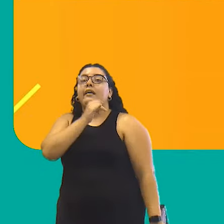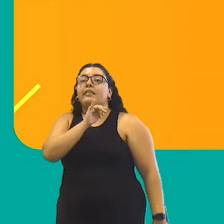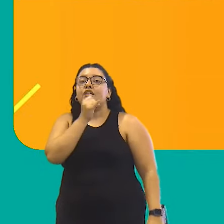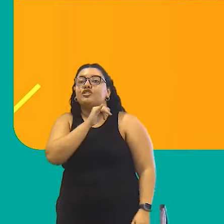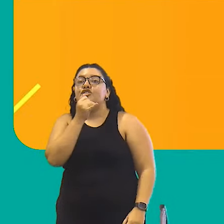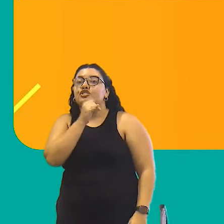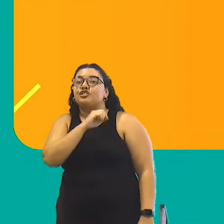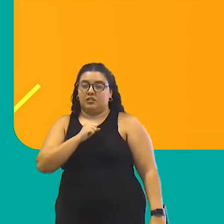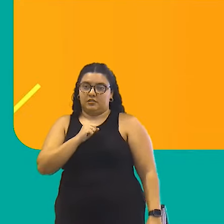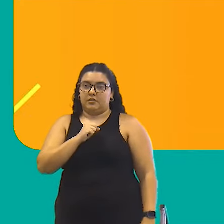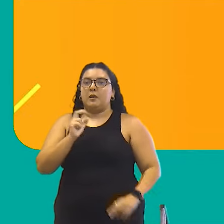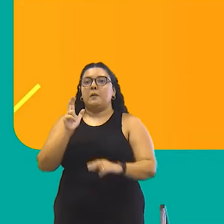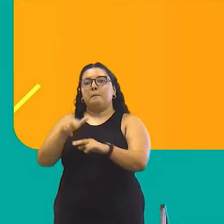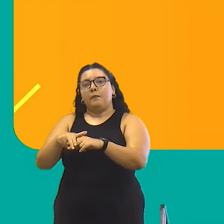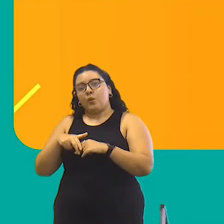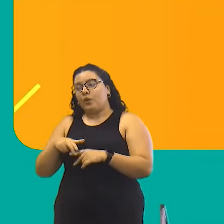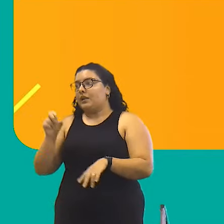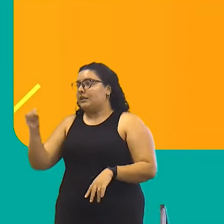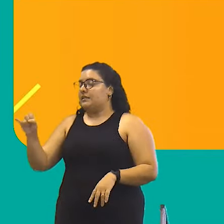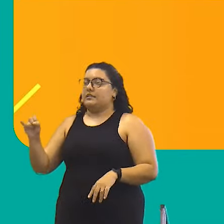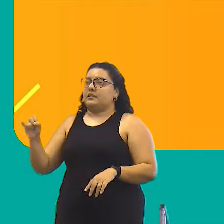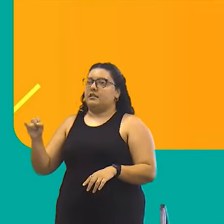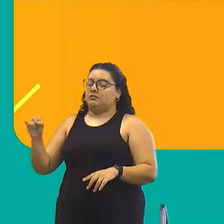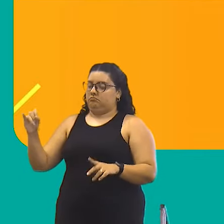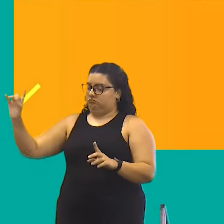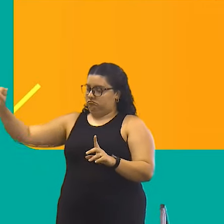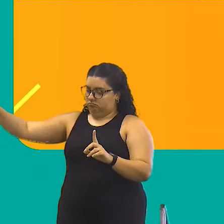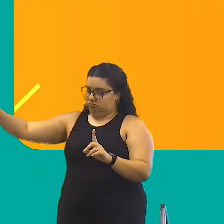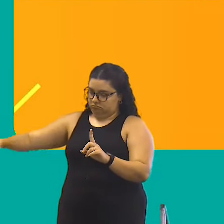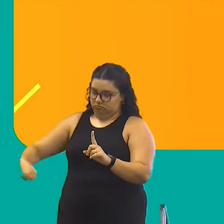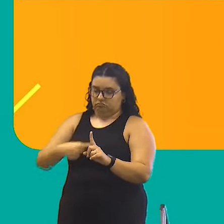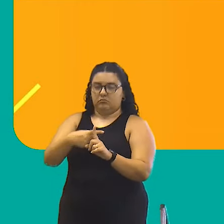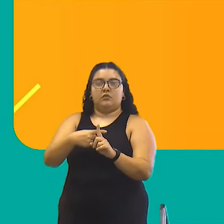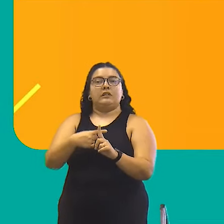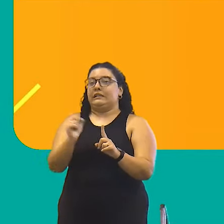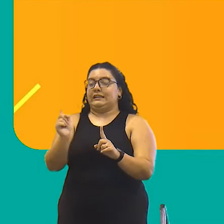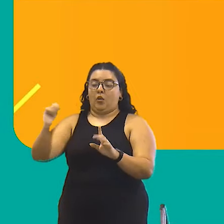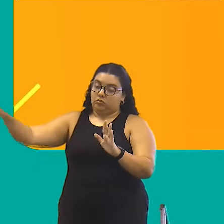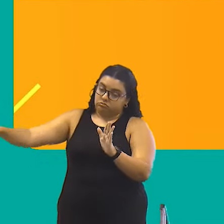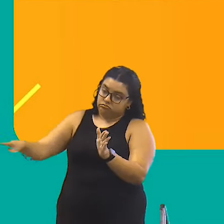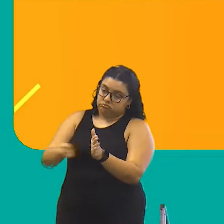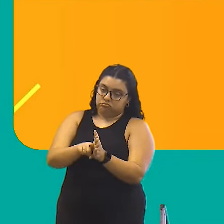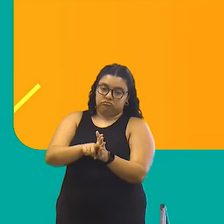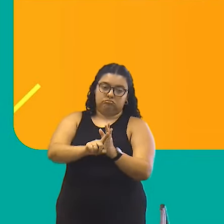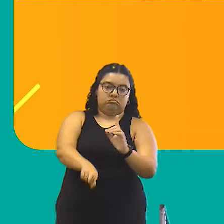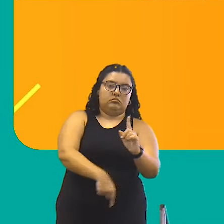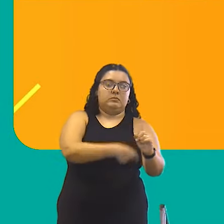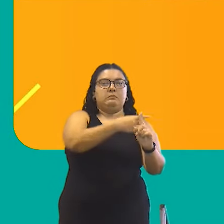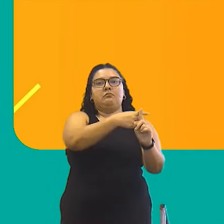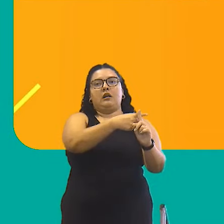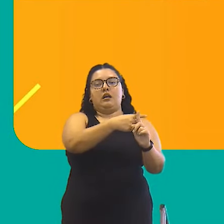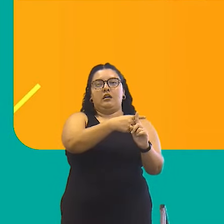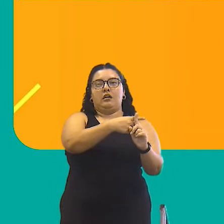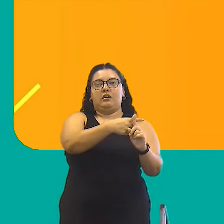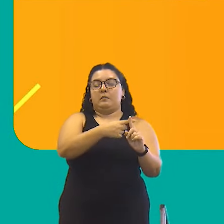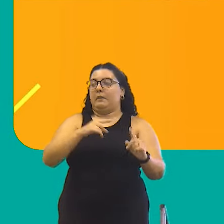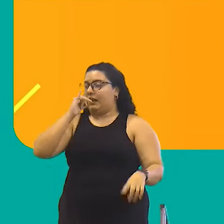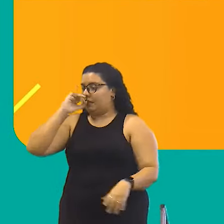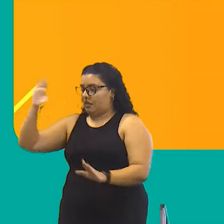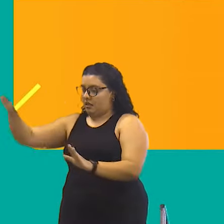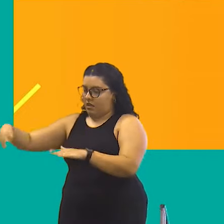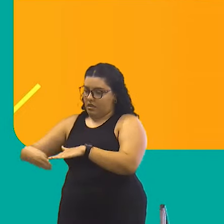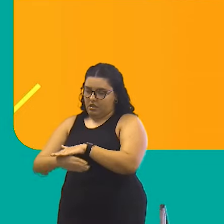corrente. Então toda vez que a corrente vai passar por um gerador, ela tem que entrar com menos energia e sair com